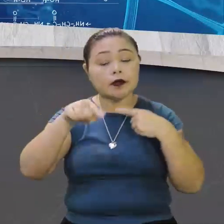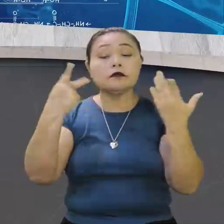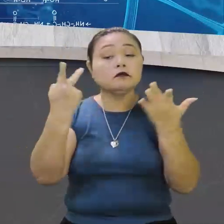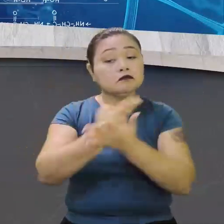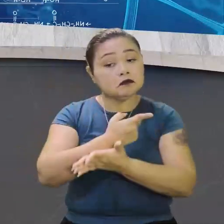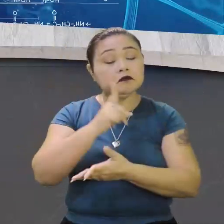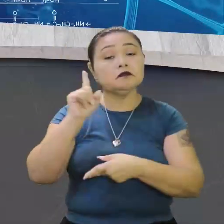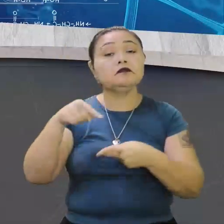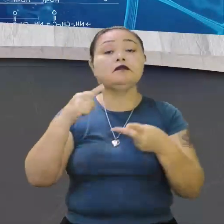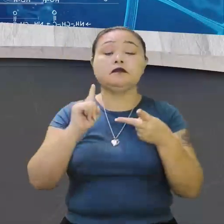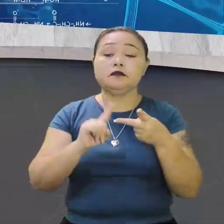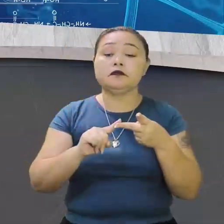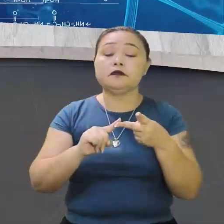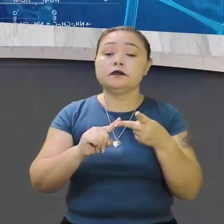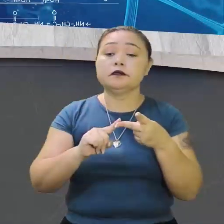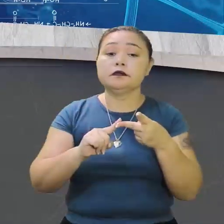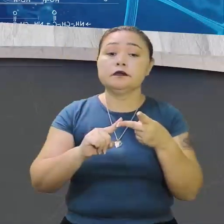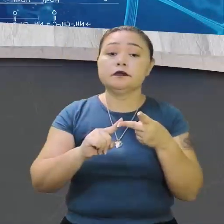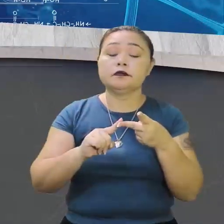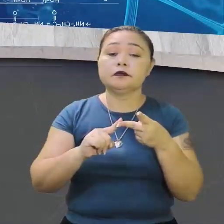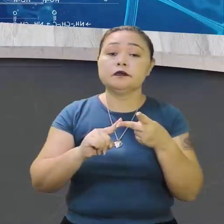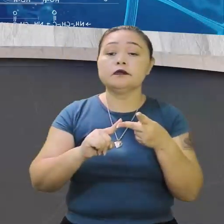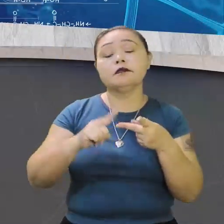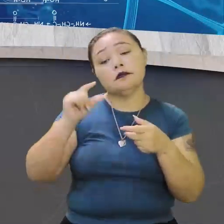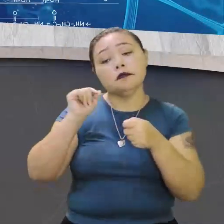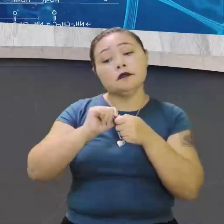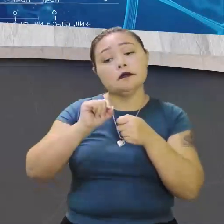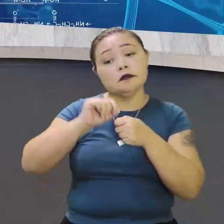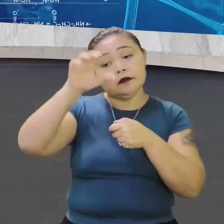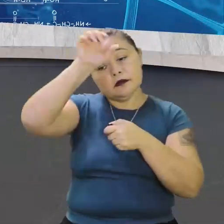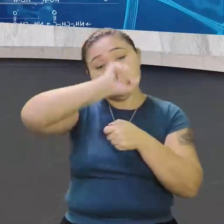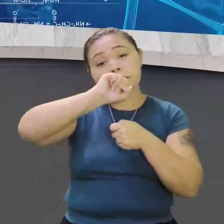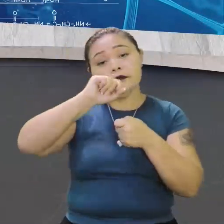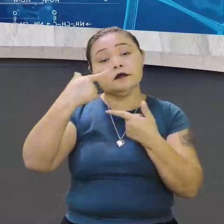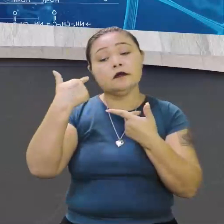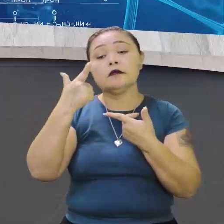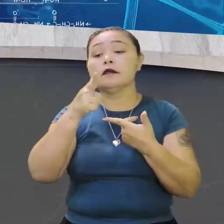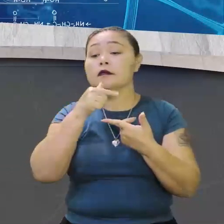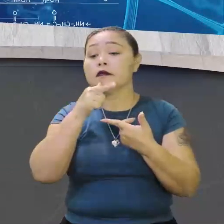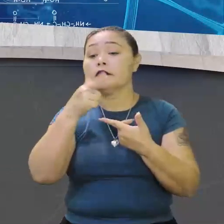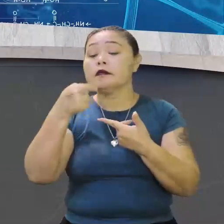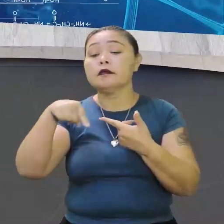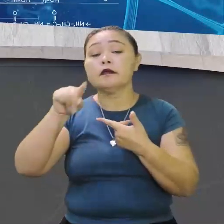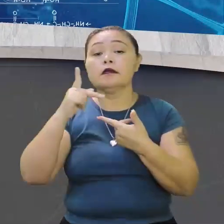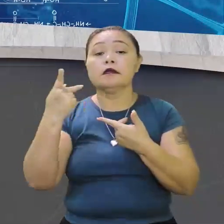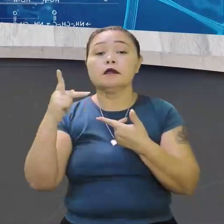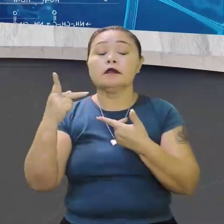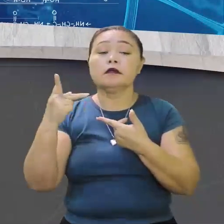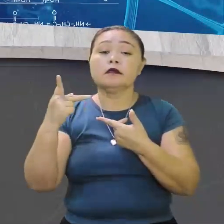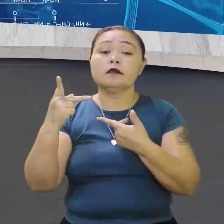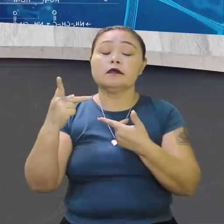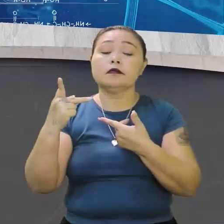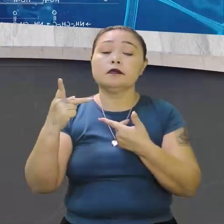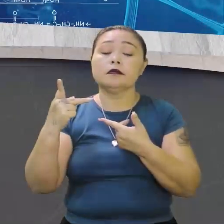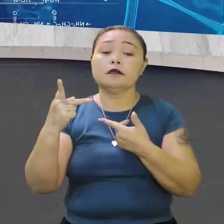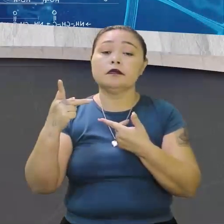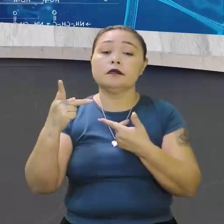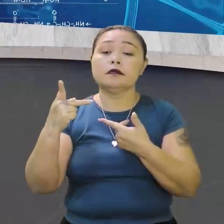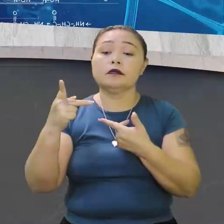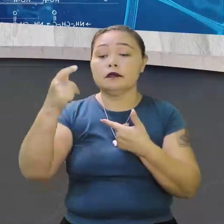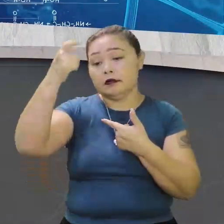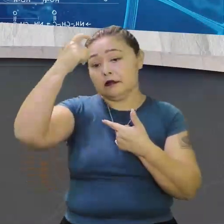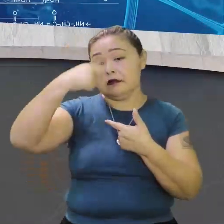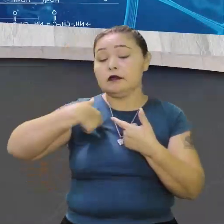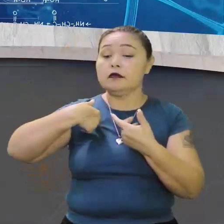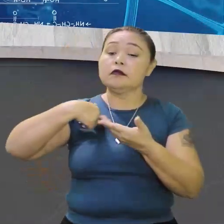aconteceu no Aprender Fazendo, com a água do cidadão que